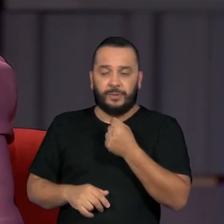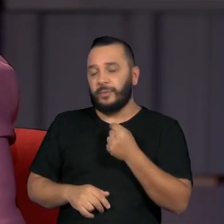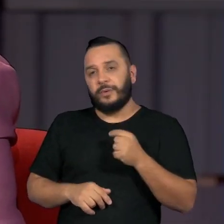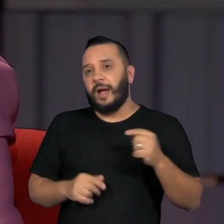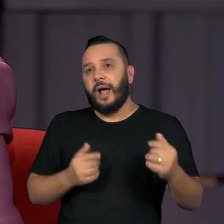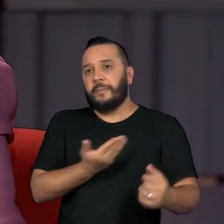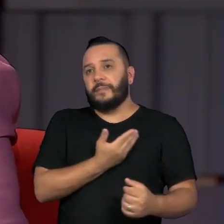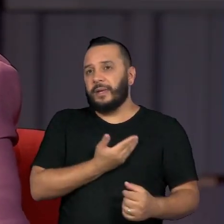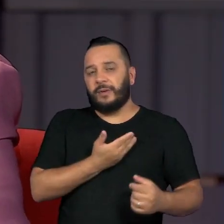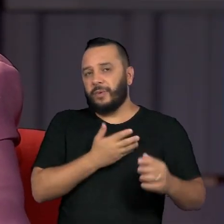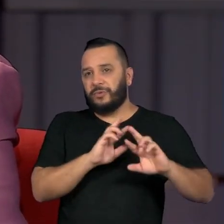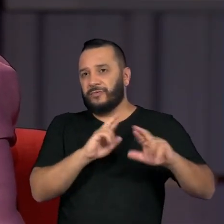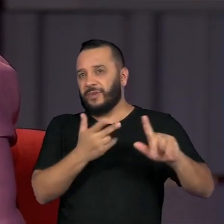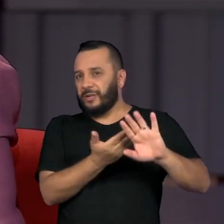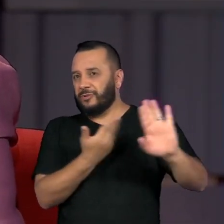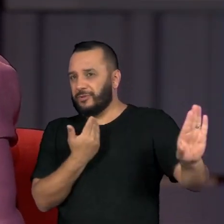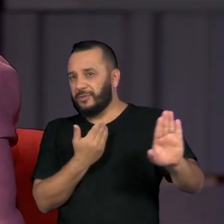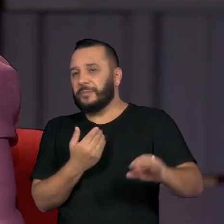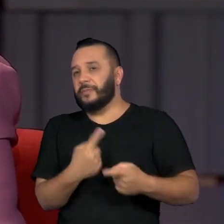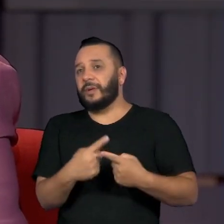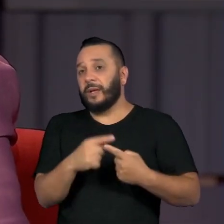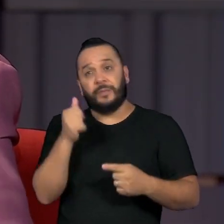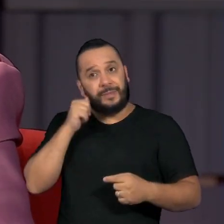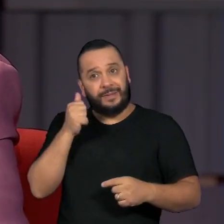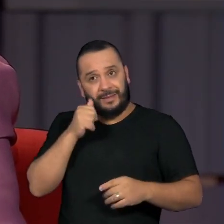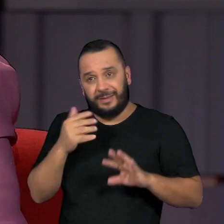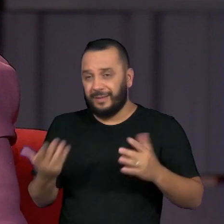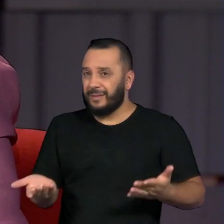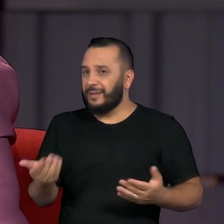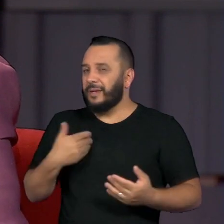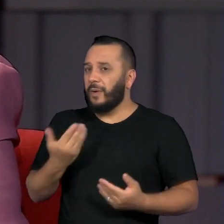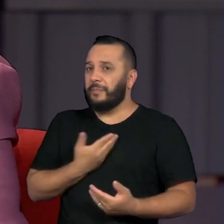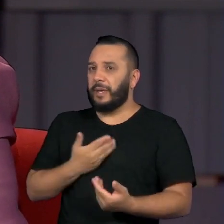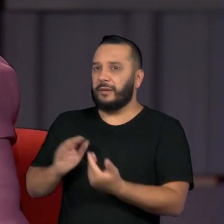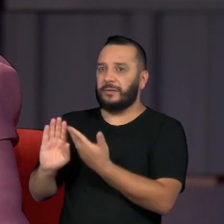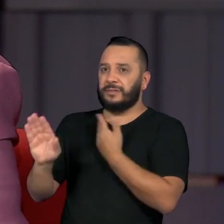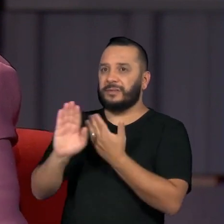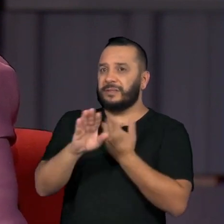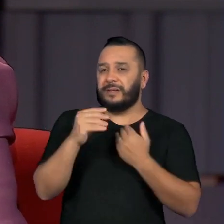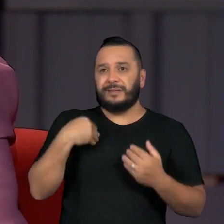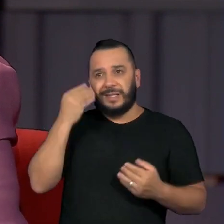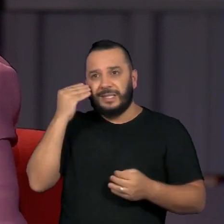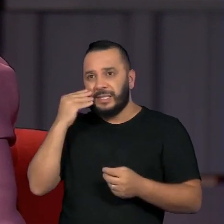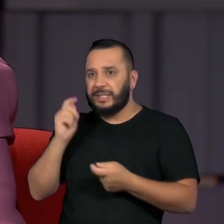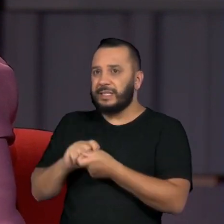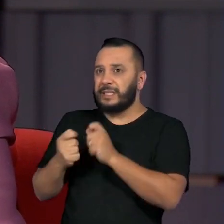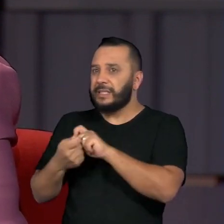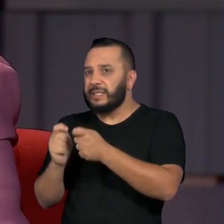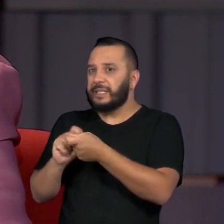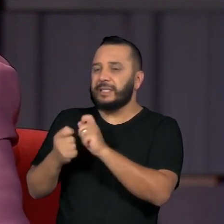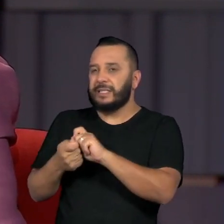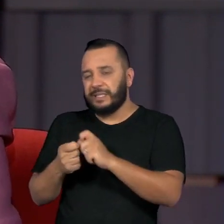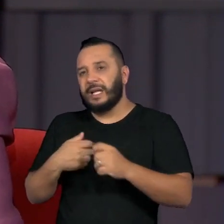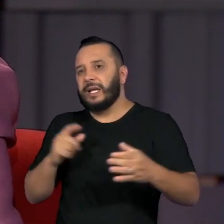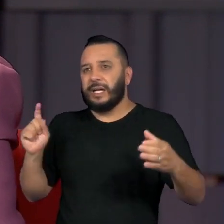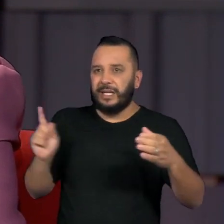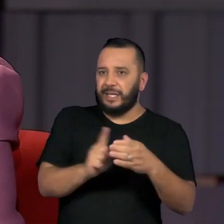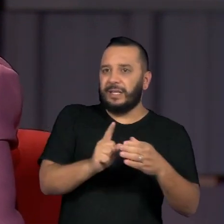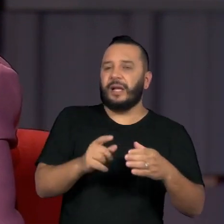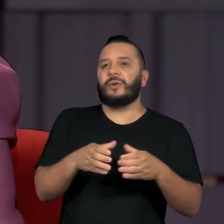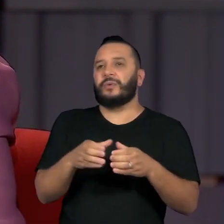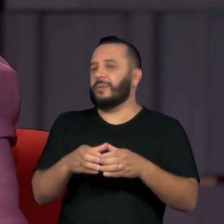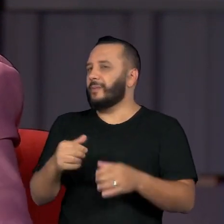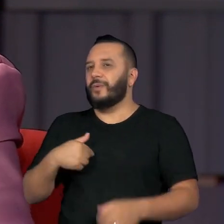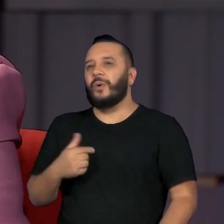Então eu ficava naquele limbo de não ter amigos e tentar se modular para fazer parte de algum grupo. Hoje eu acho excelente ser